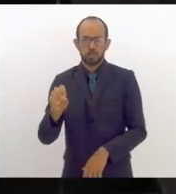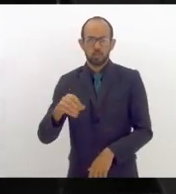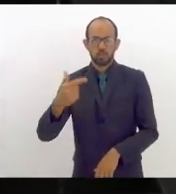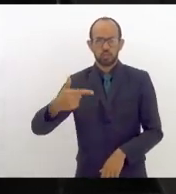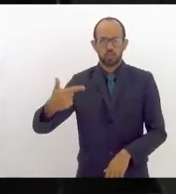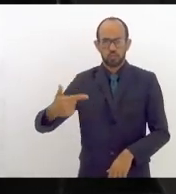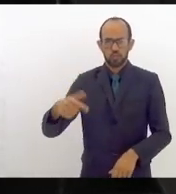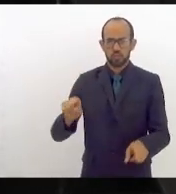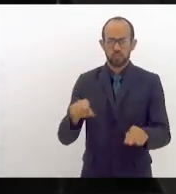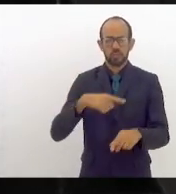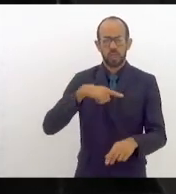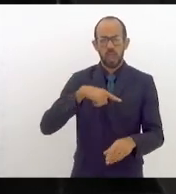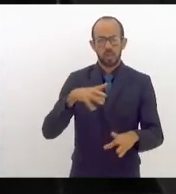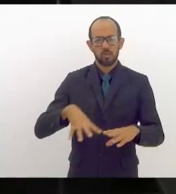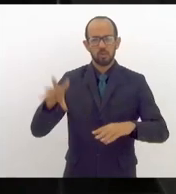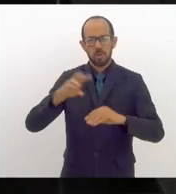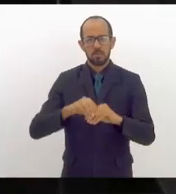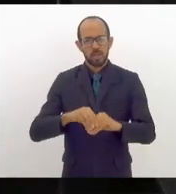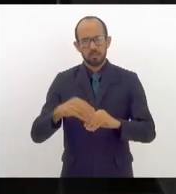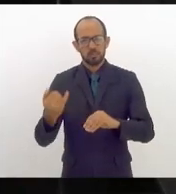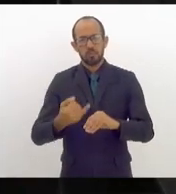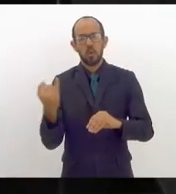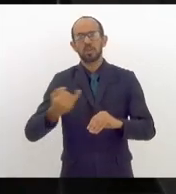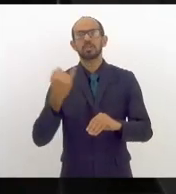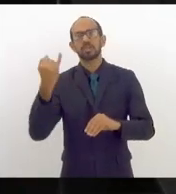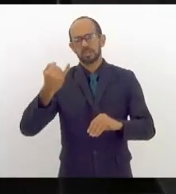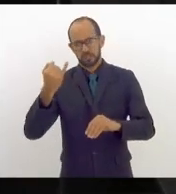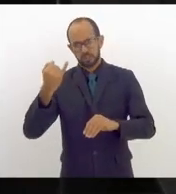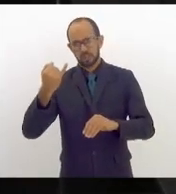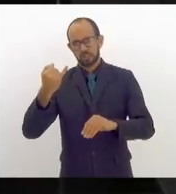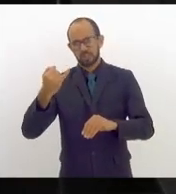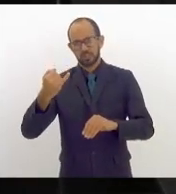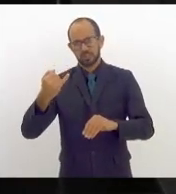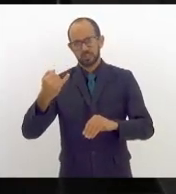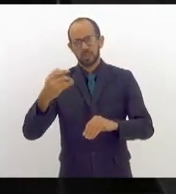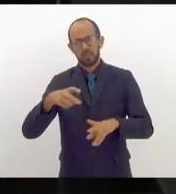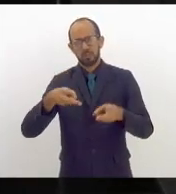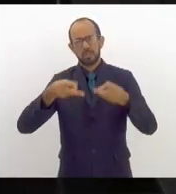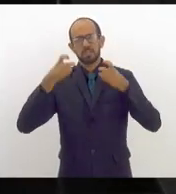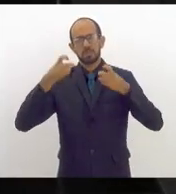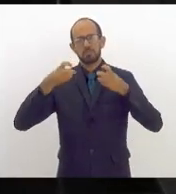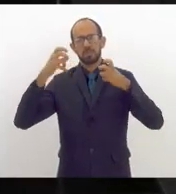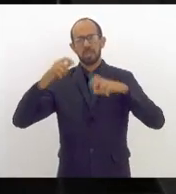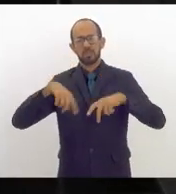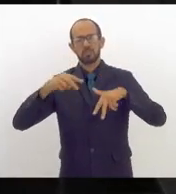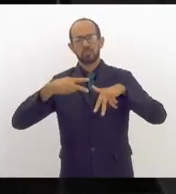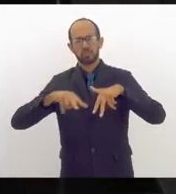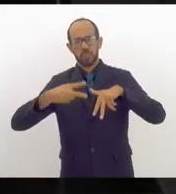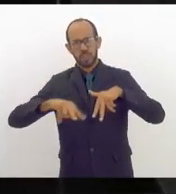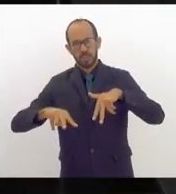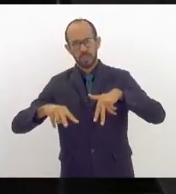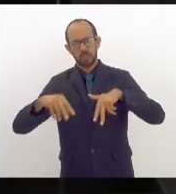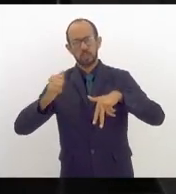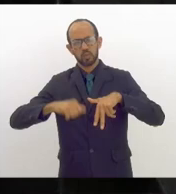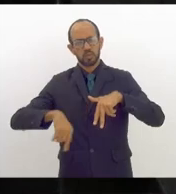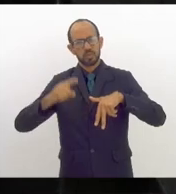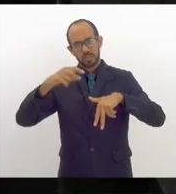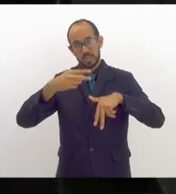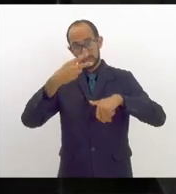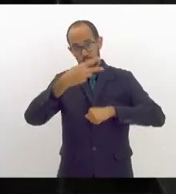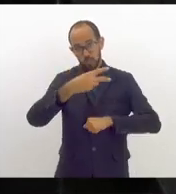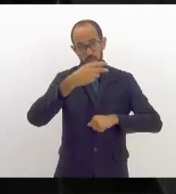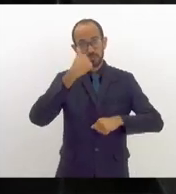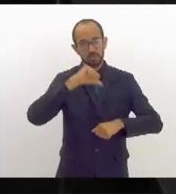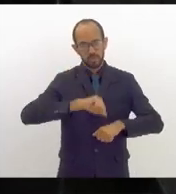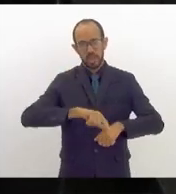cima a história da educação brasileira por esse recorte de gênero com o pioneirismo dessas duas mulheres dessas duas educadoras a